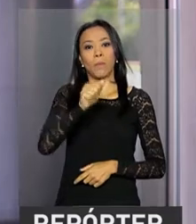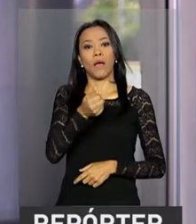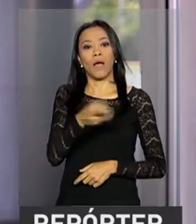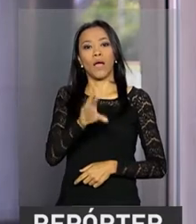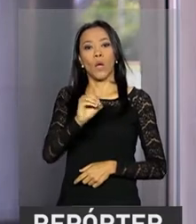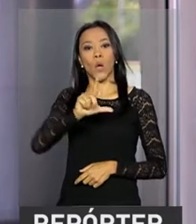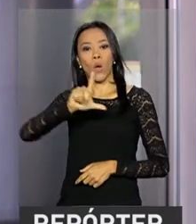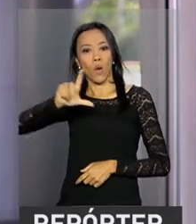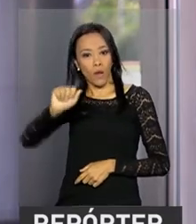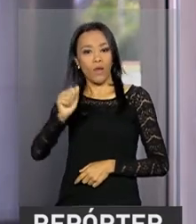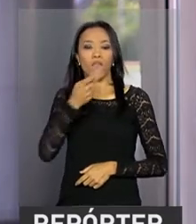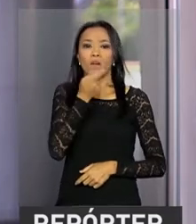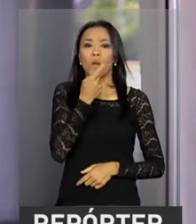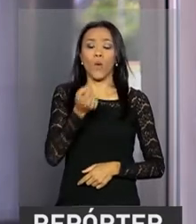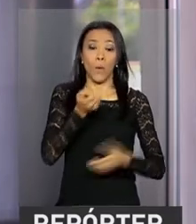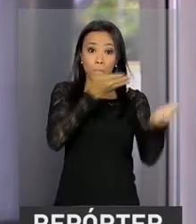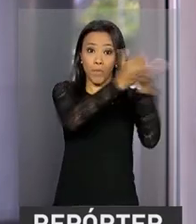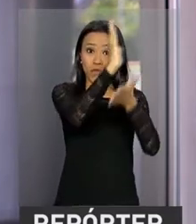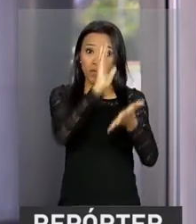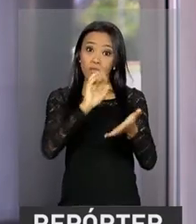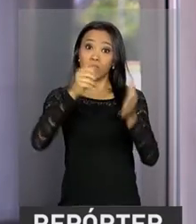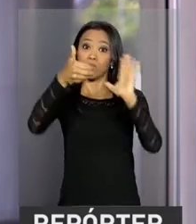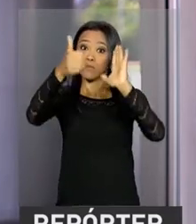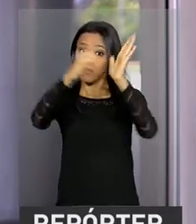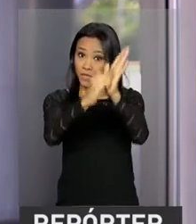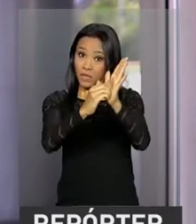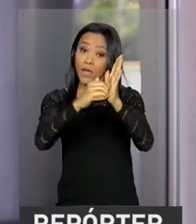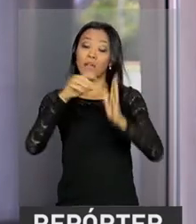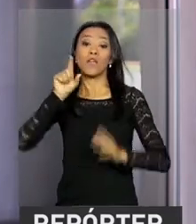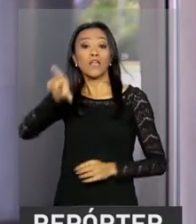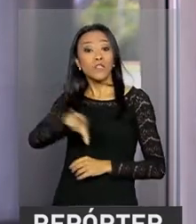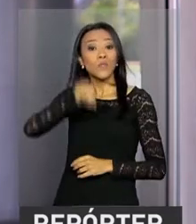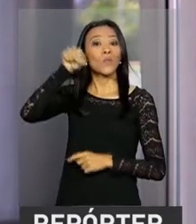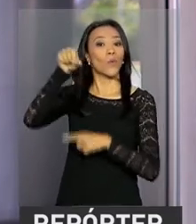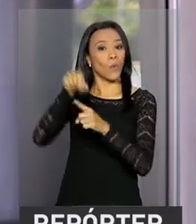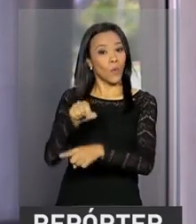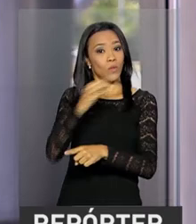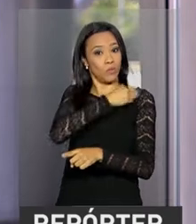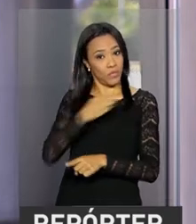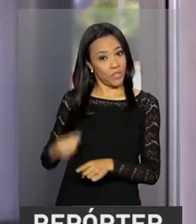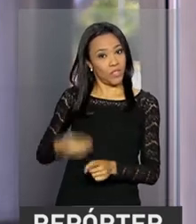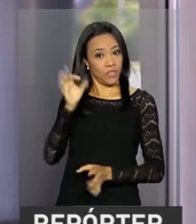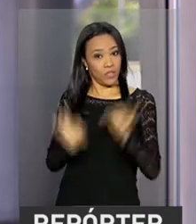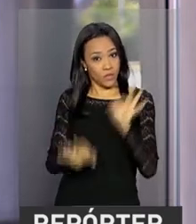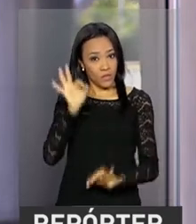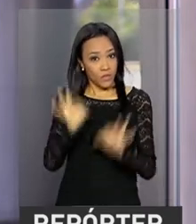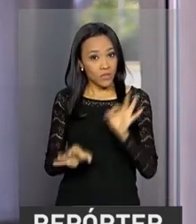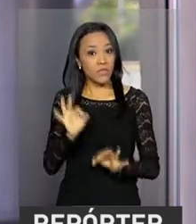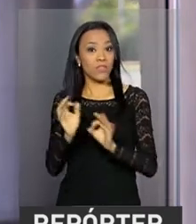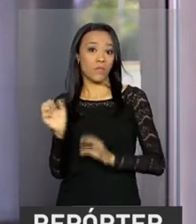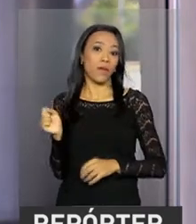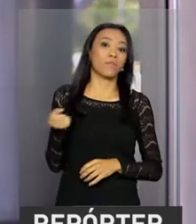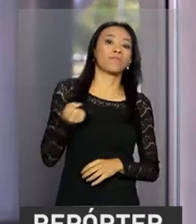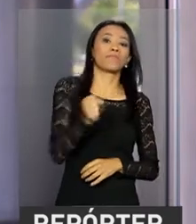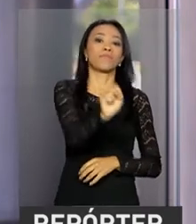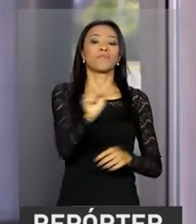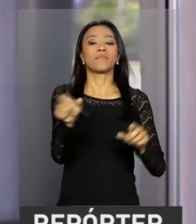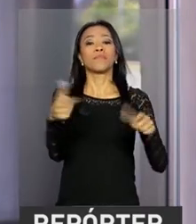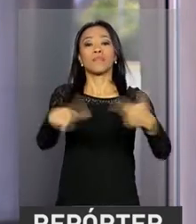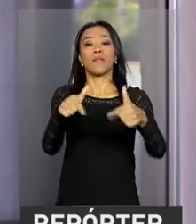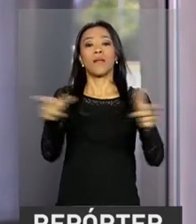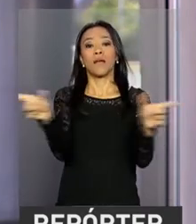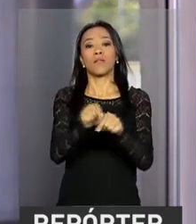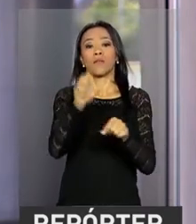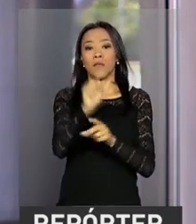falou sobre a aprovação no senado da indicação do ministro da justiça alexandre de moraes para o supremo tribunal federal moraes foi indicado